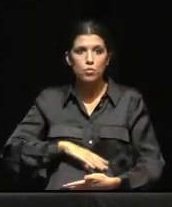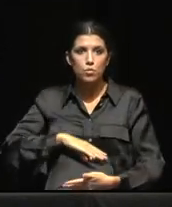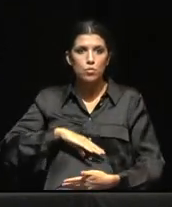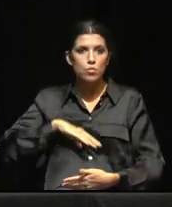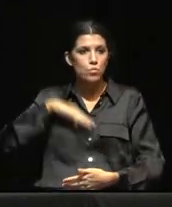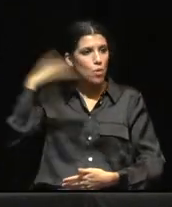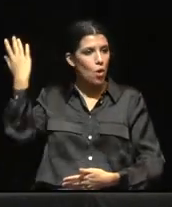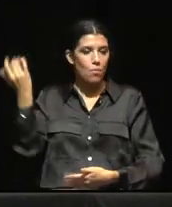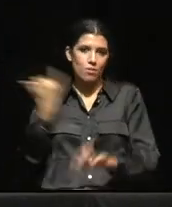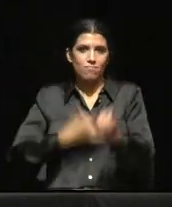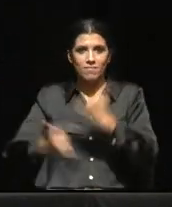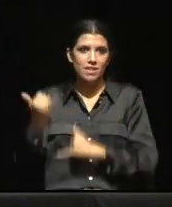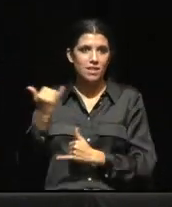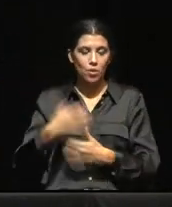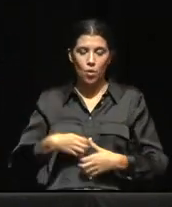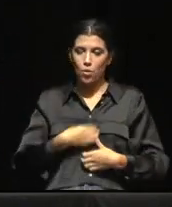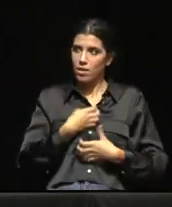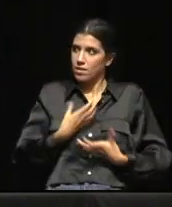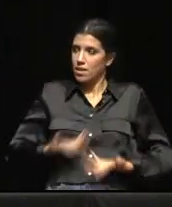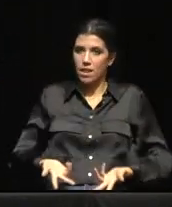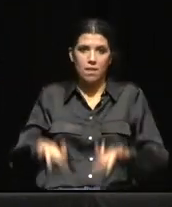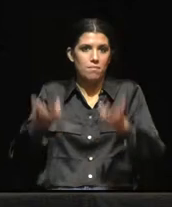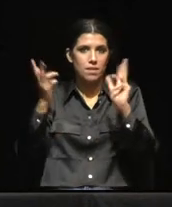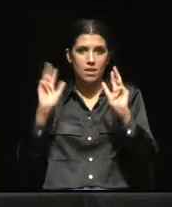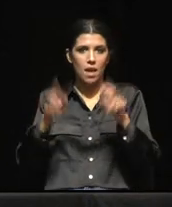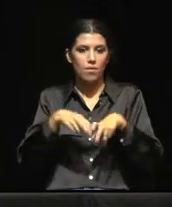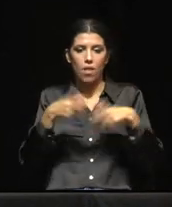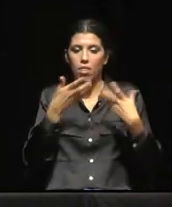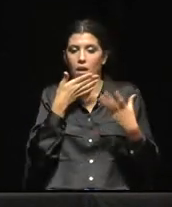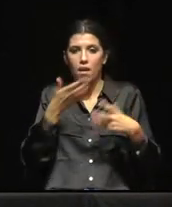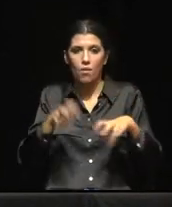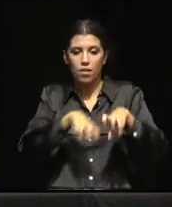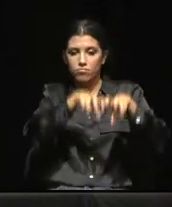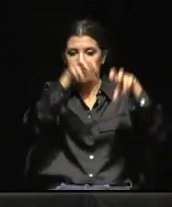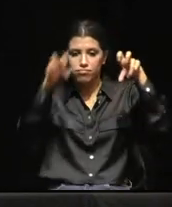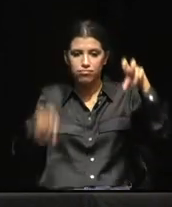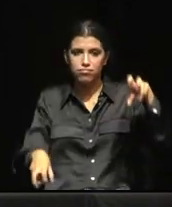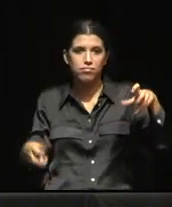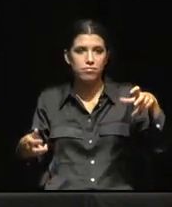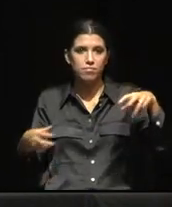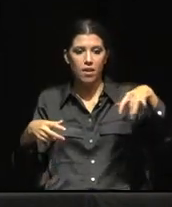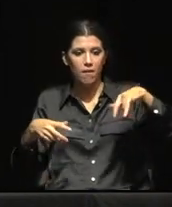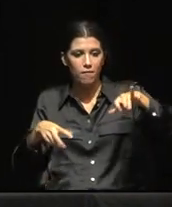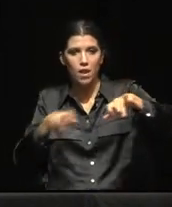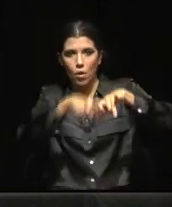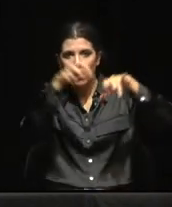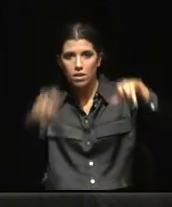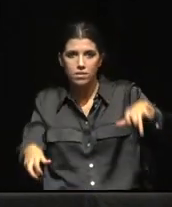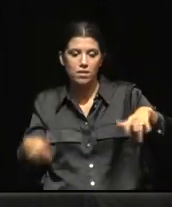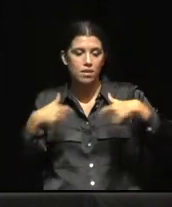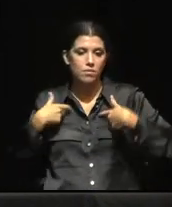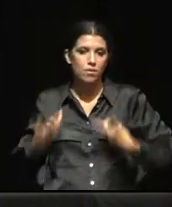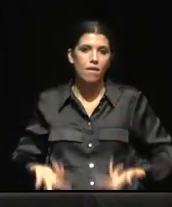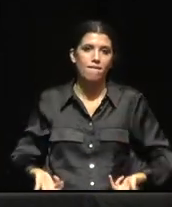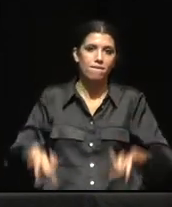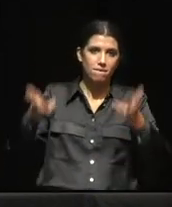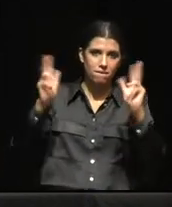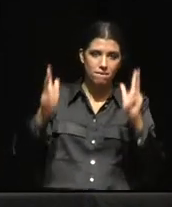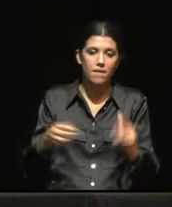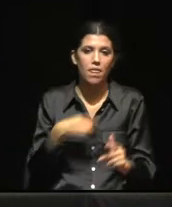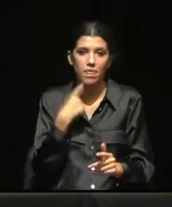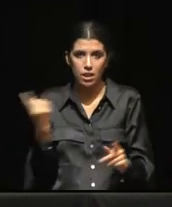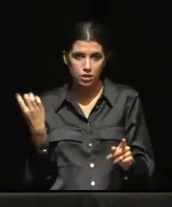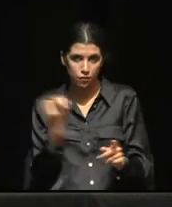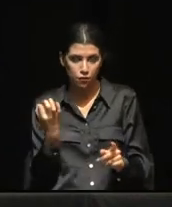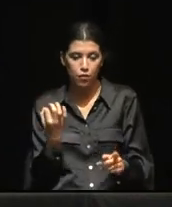foi sendo substituída pela Liberdade que a queda livre oferece referiu também nessa entrevista considerado pelos